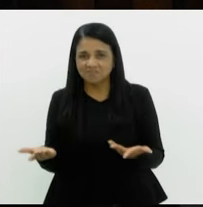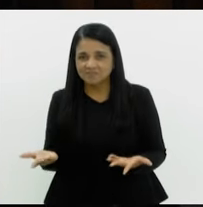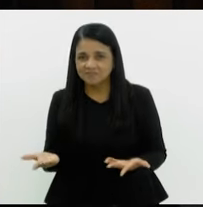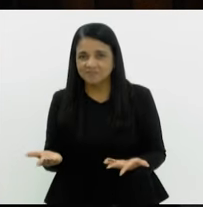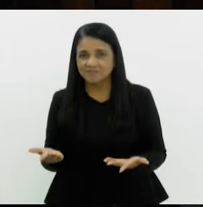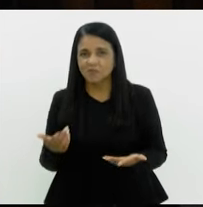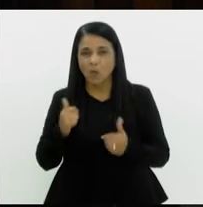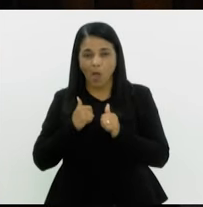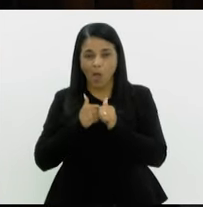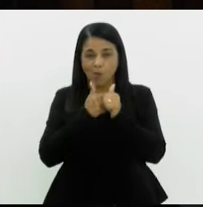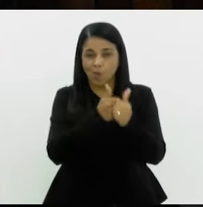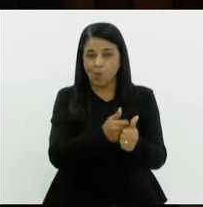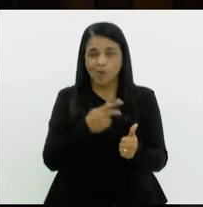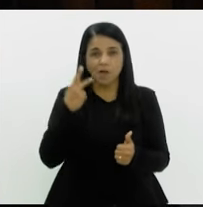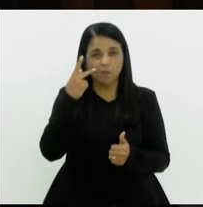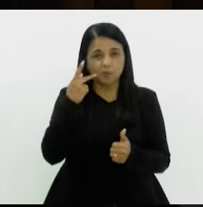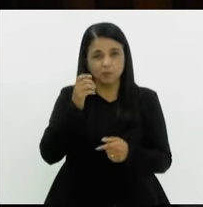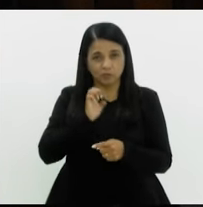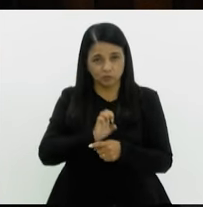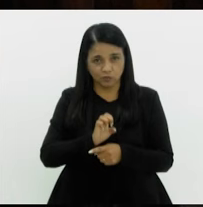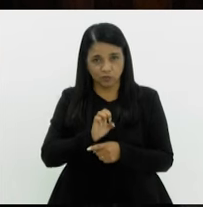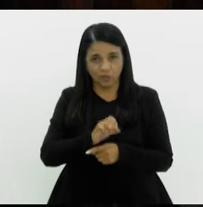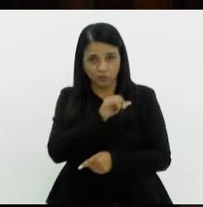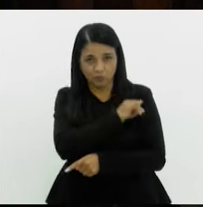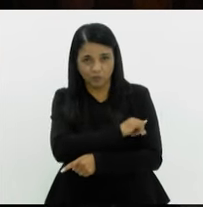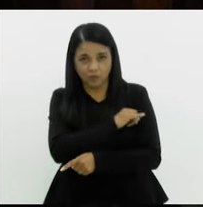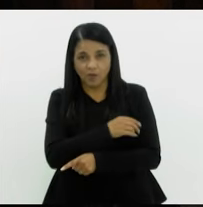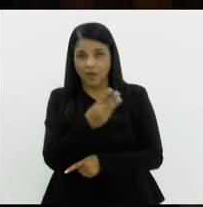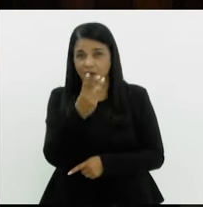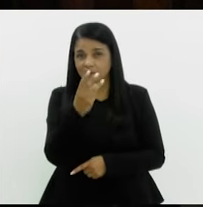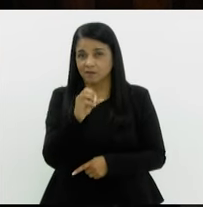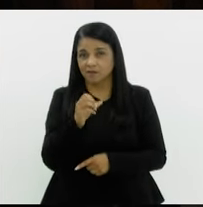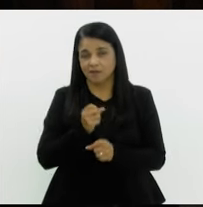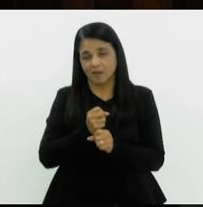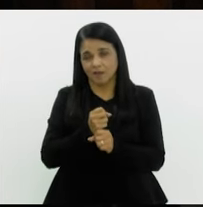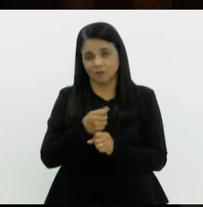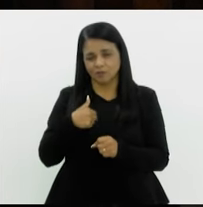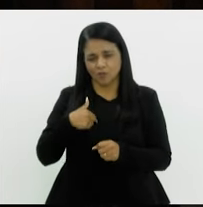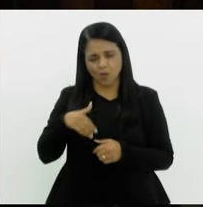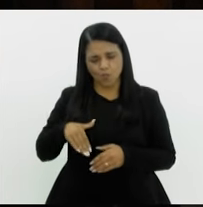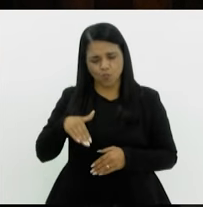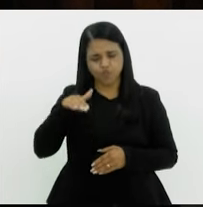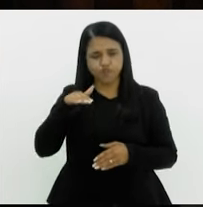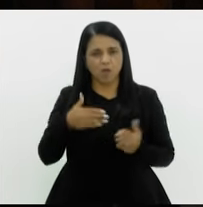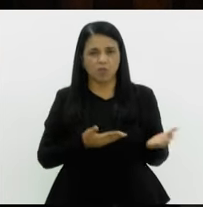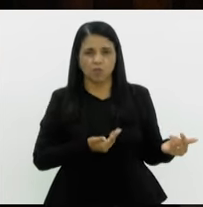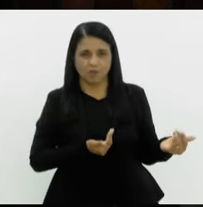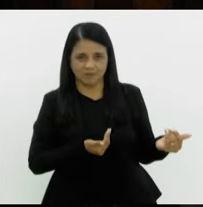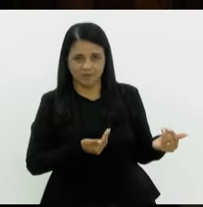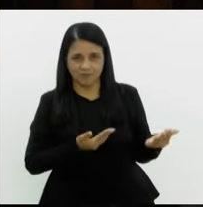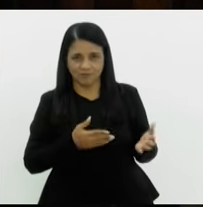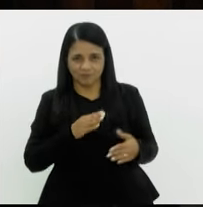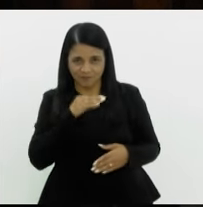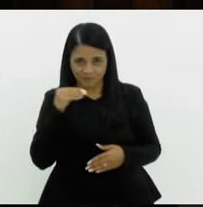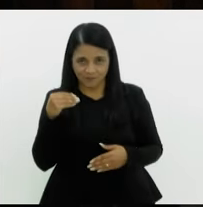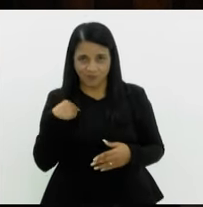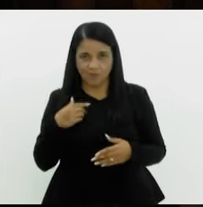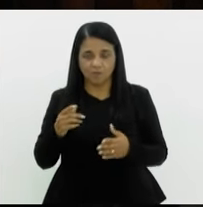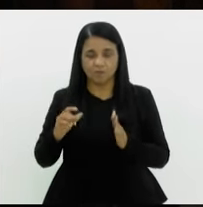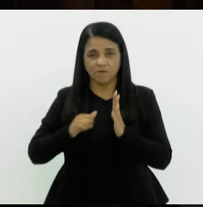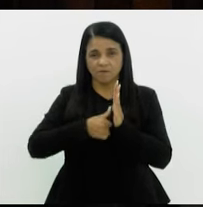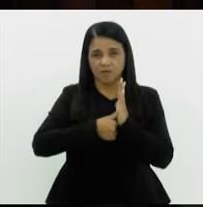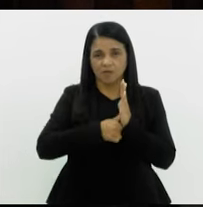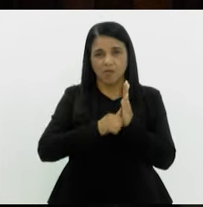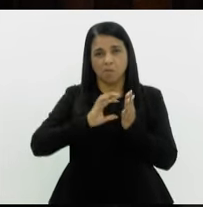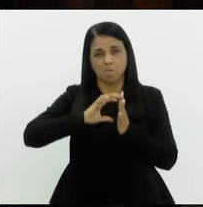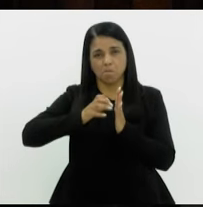Eu acompanho a política desse Estado há 30 anos, desde que eu era um adolescente. Me filiei no primeiro partido